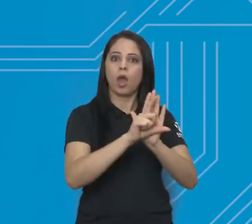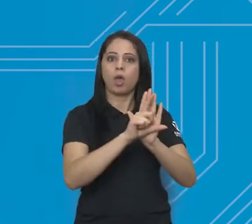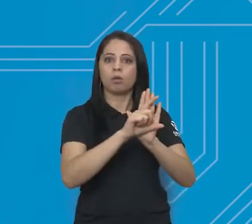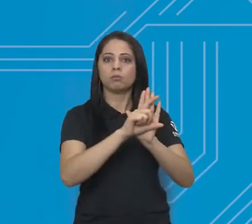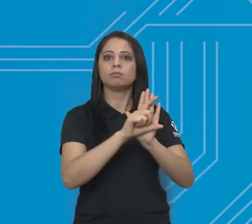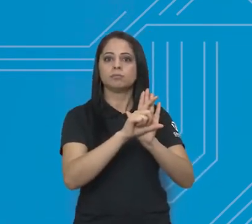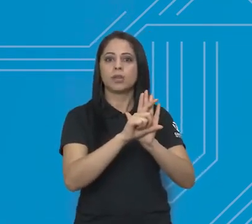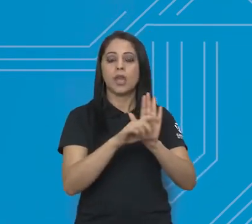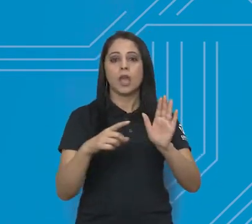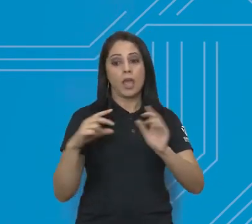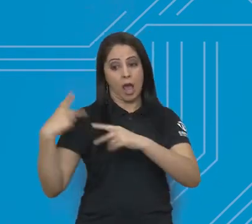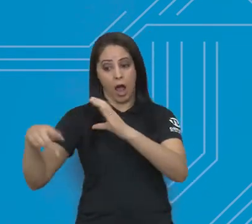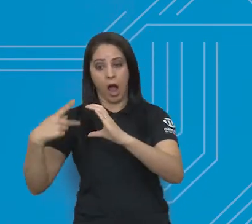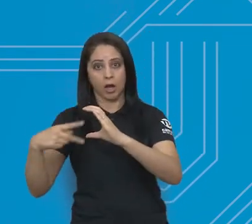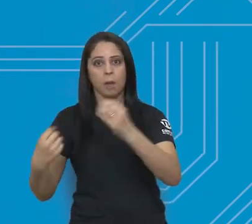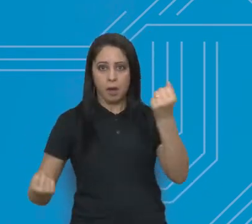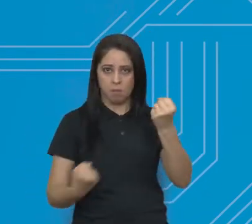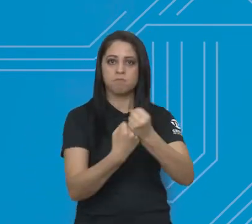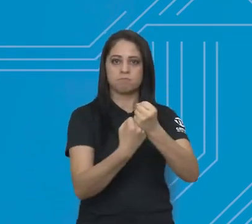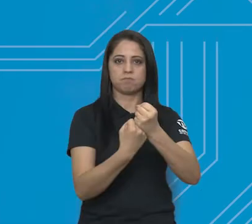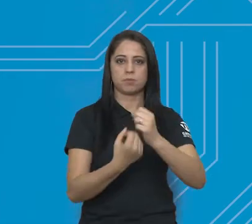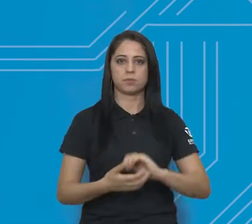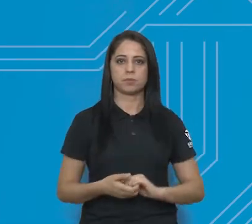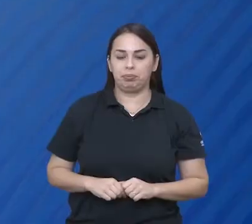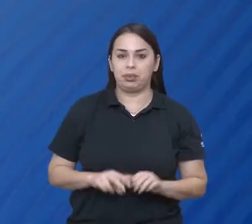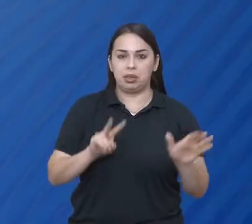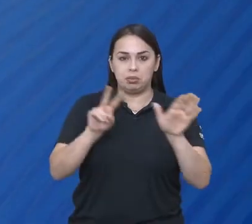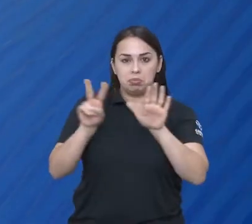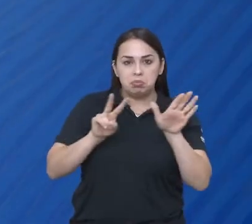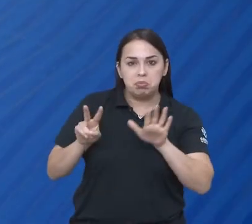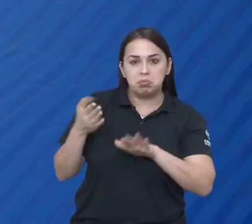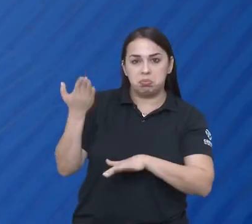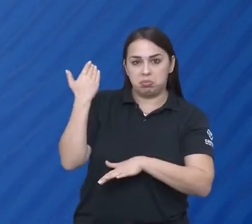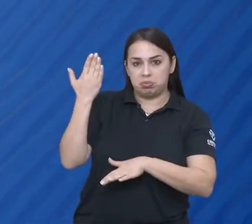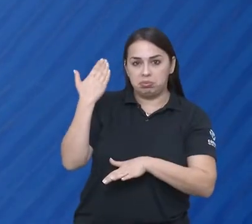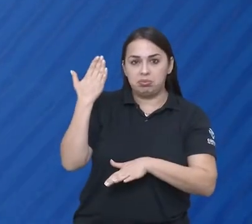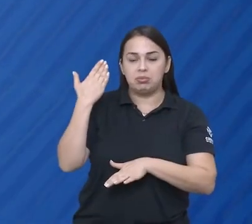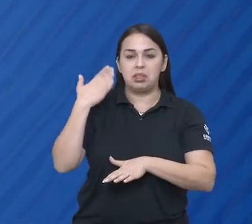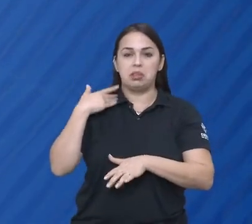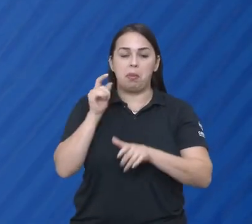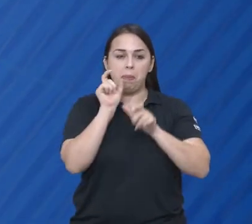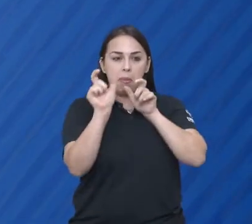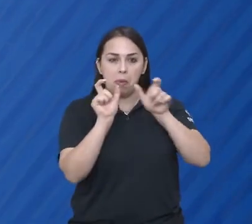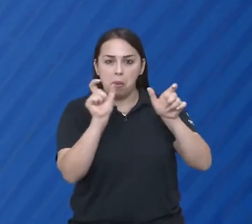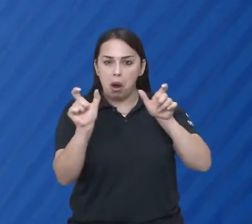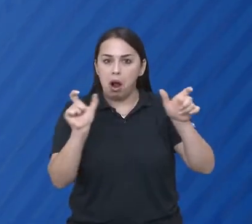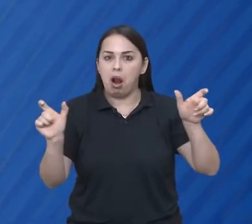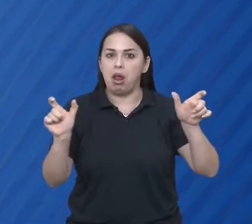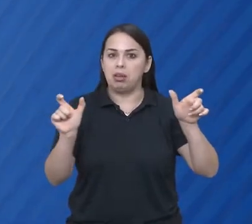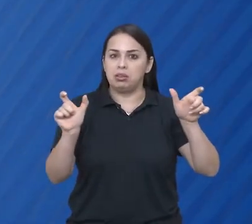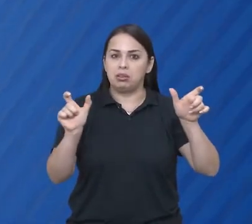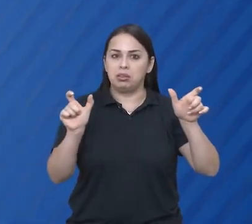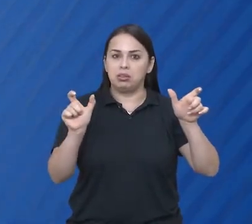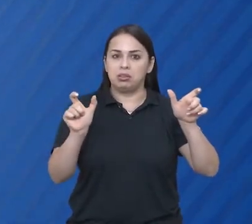nova proposta que tem o apoio da Câmara de São José. Nas últimas semanas, manifestações racistas em locais